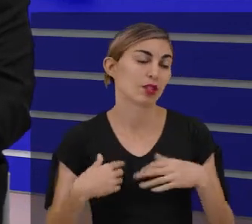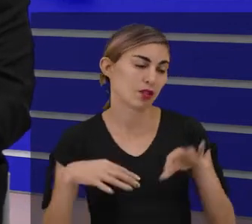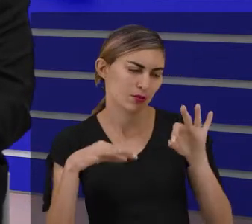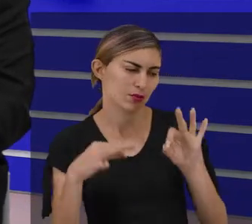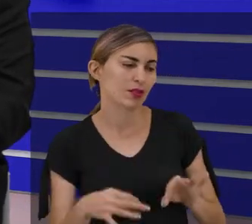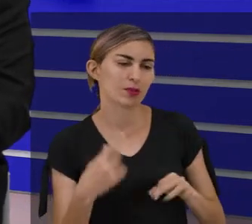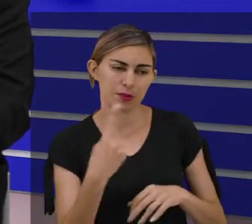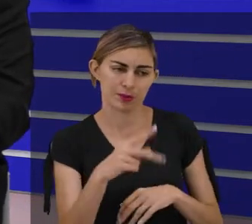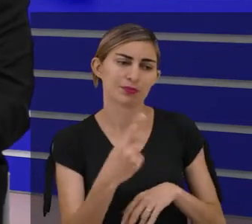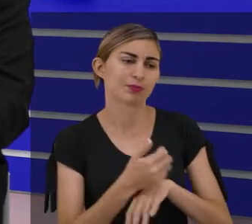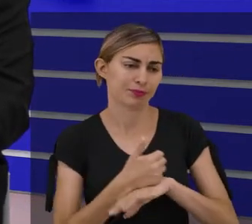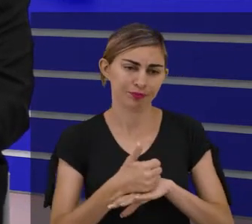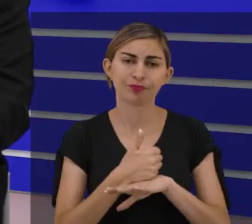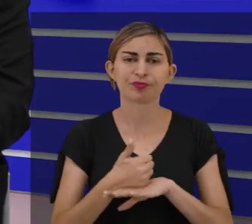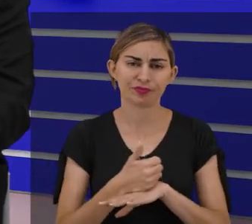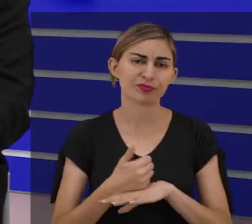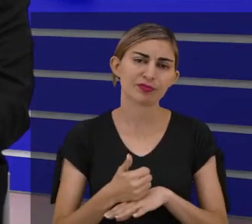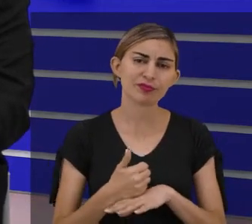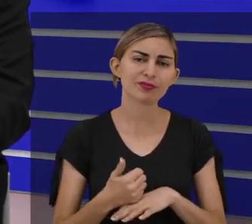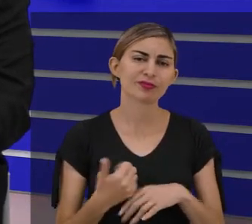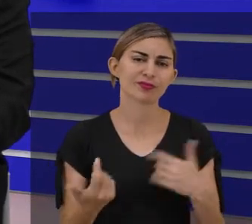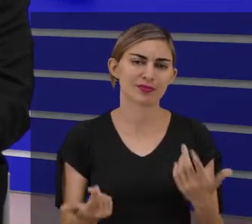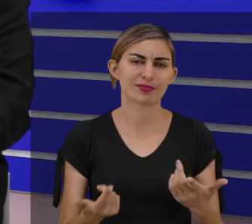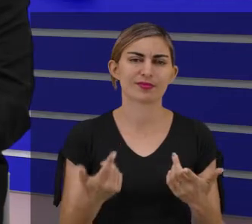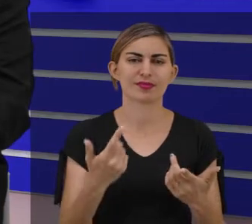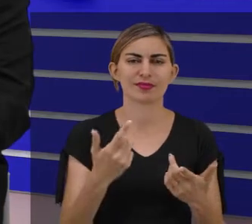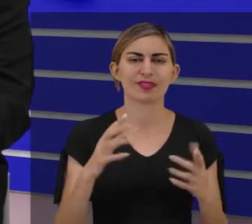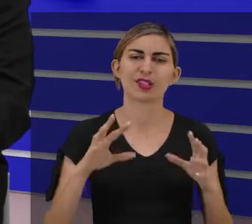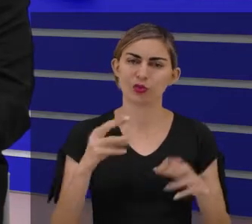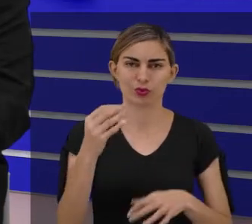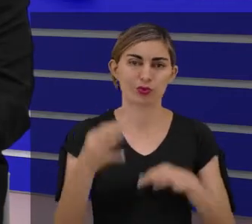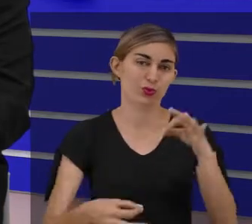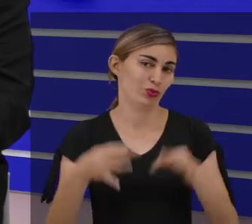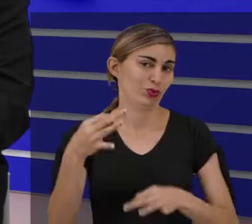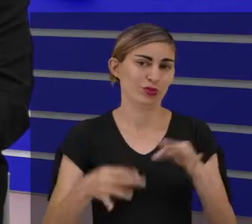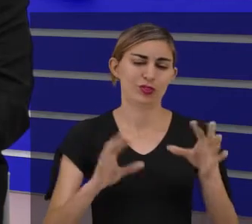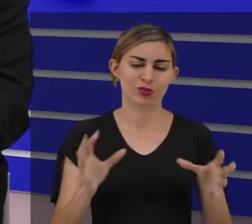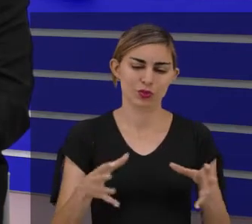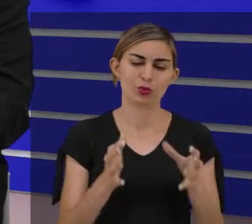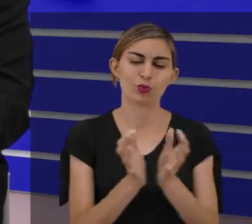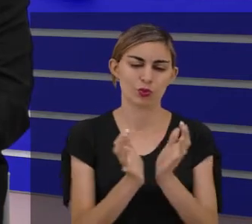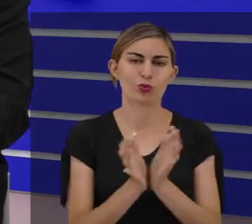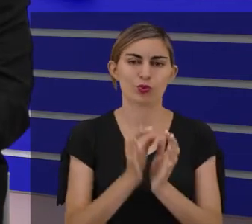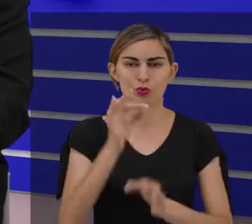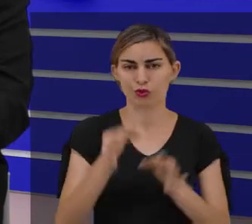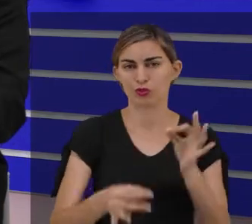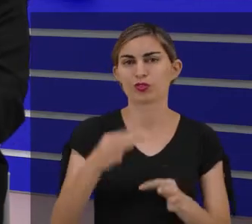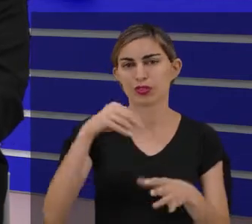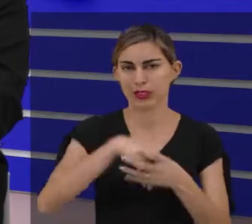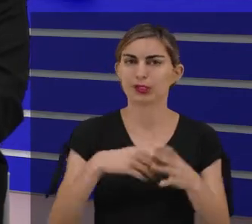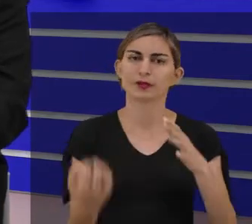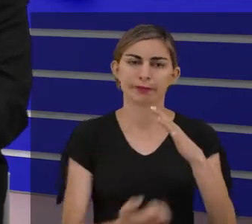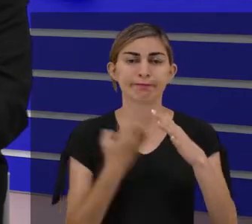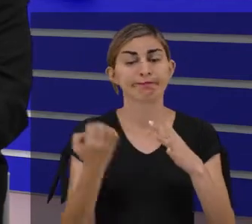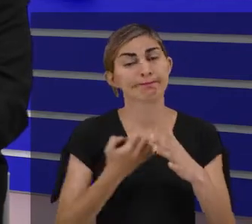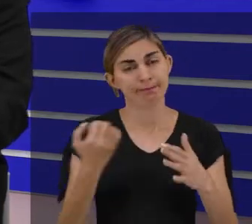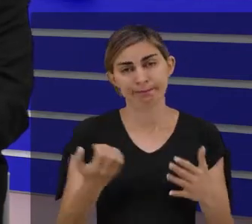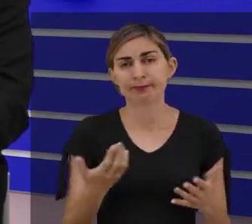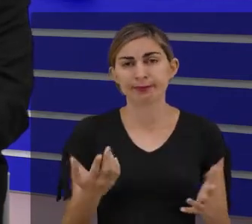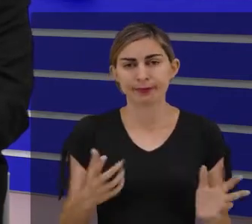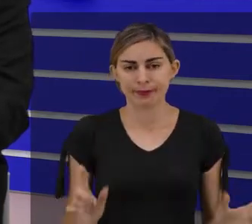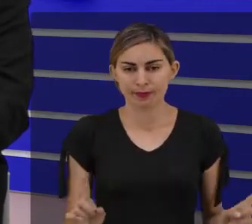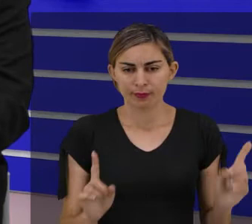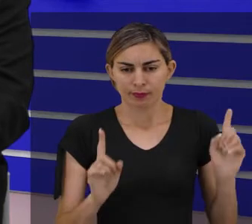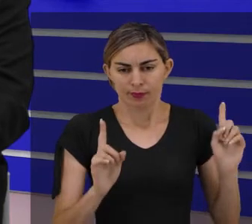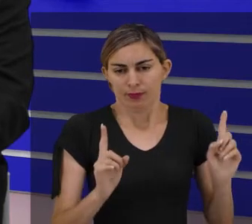Certamente esse profissional ele vai lidar, quando estiver na empresa, ele vai lidar com o corpo jurídico lá da empresa, para auxiliar ele, Sim, que é imprescindível,